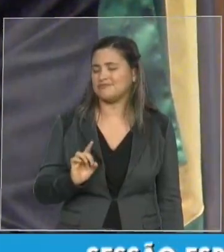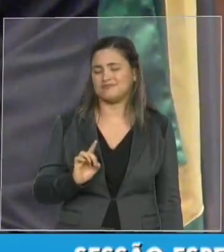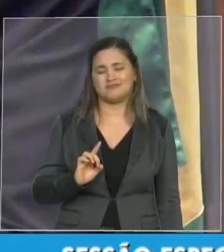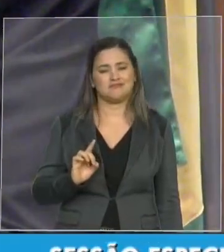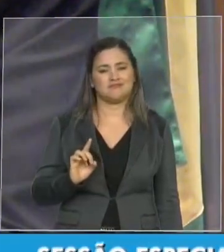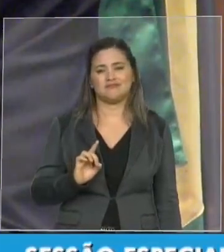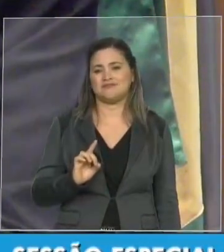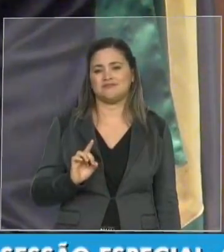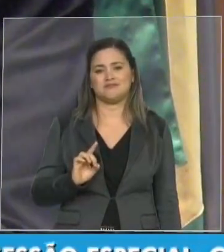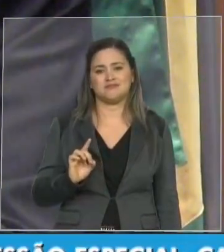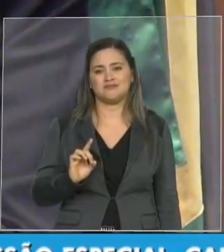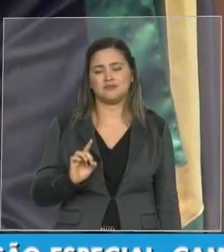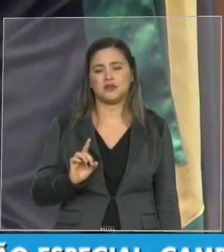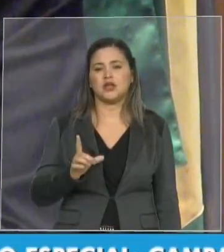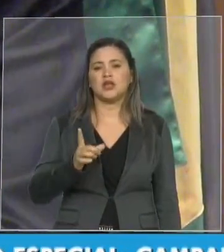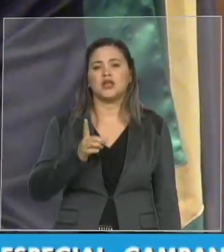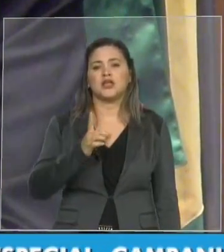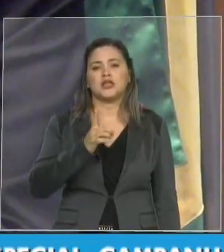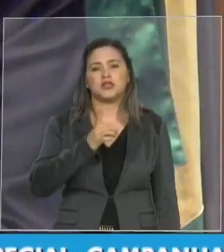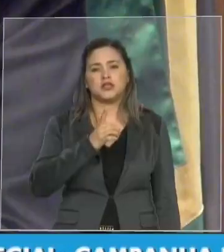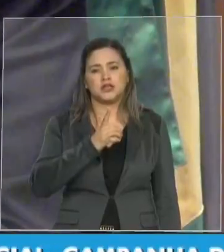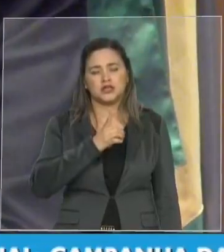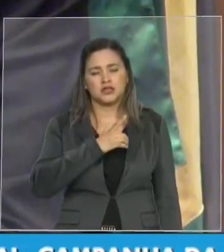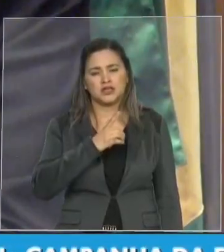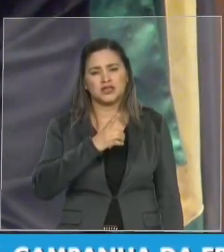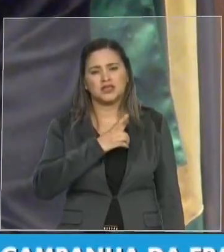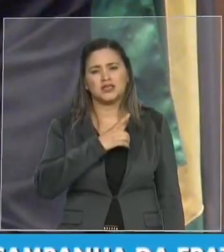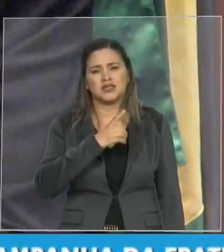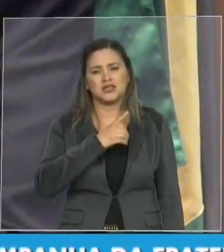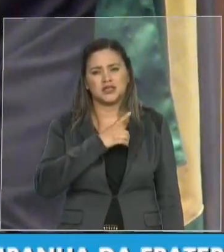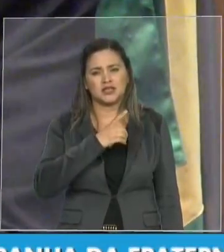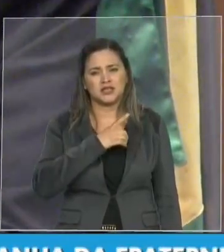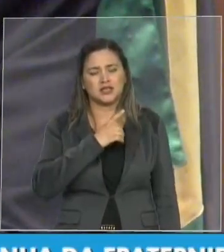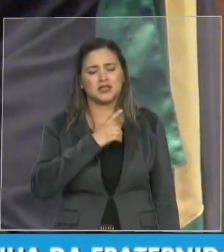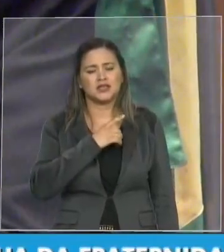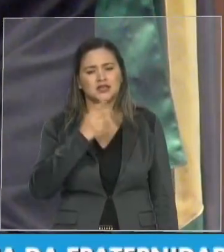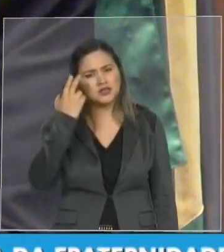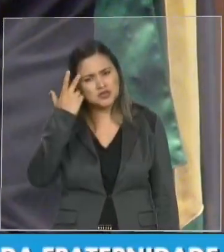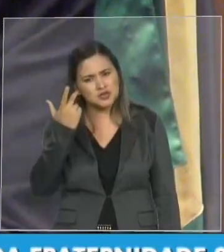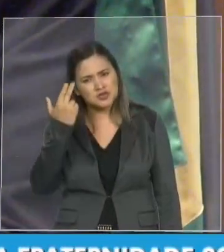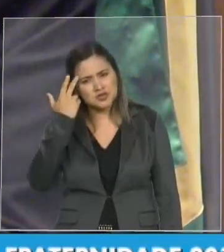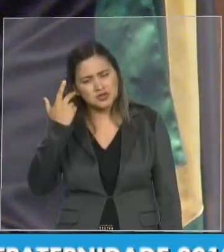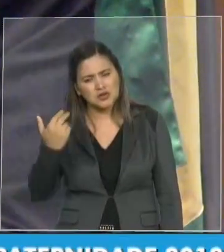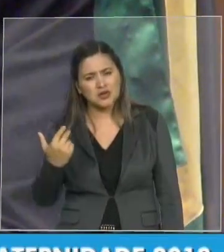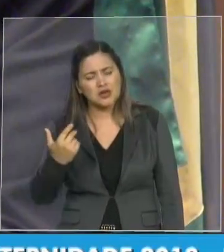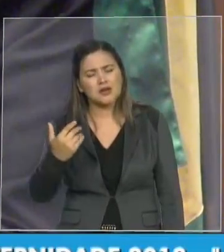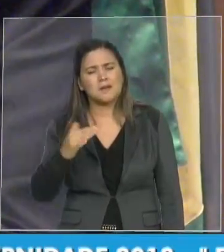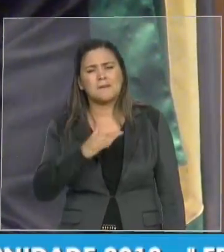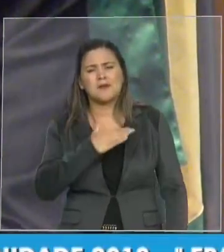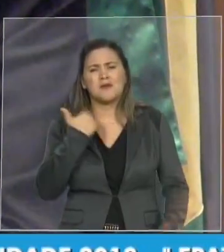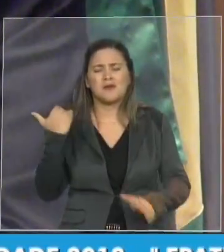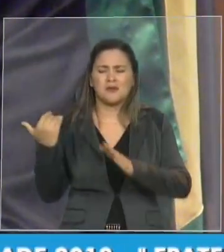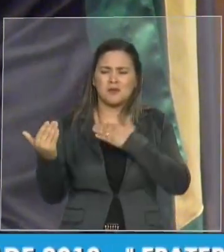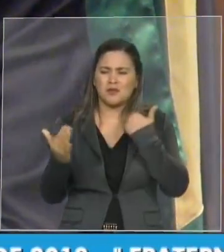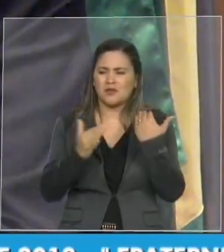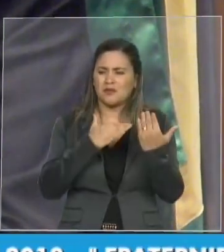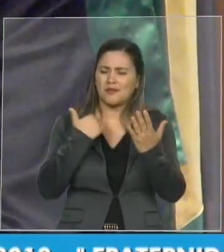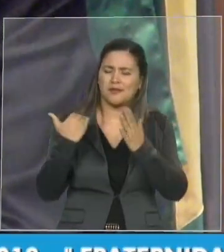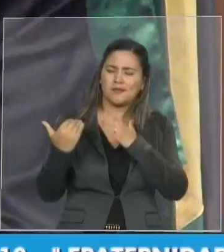história encharcada de sangue. Então, é bom saber que nós temos, nós carregamos